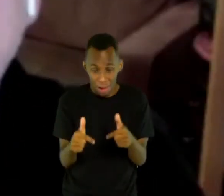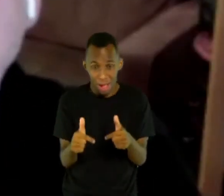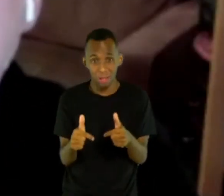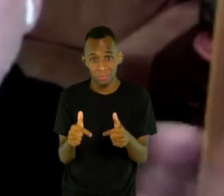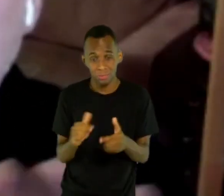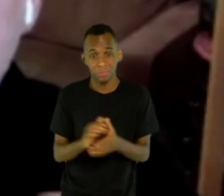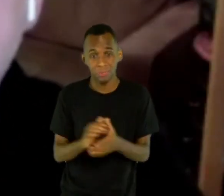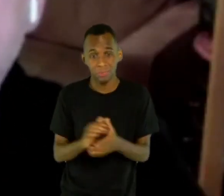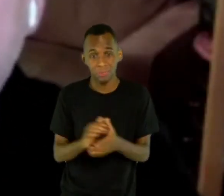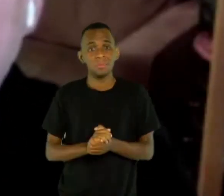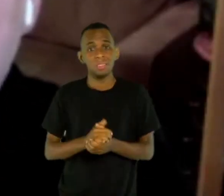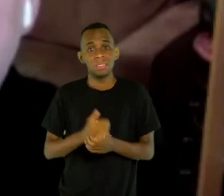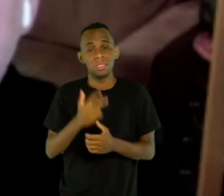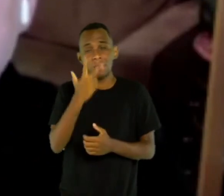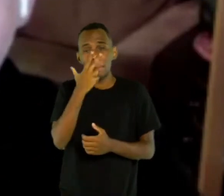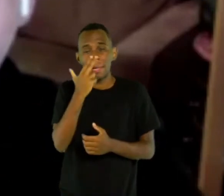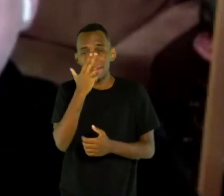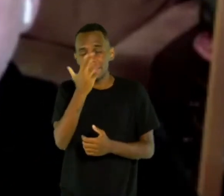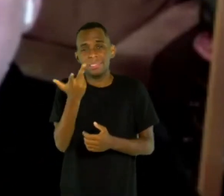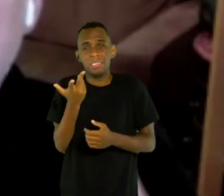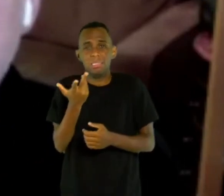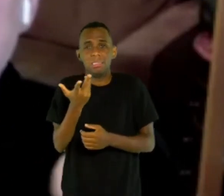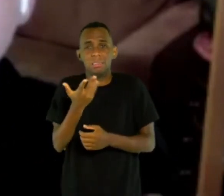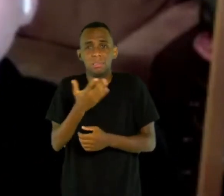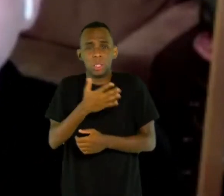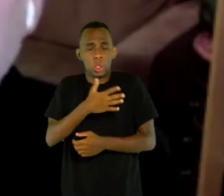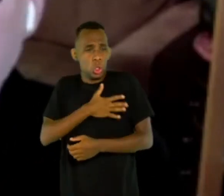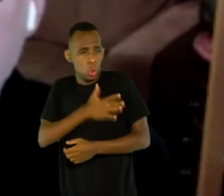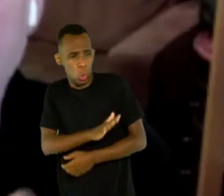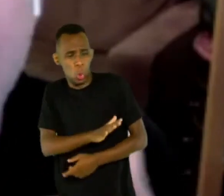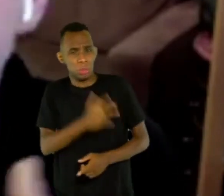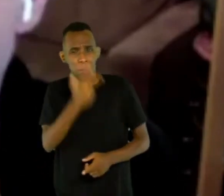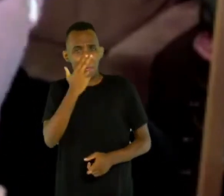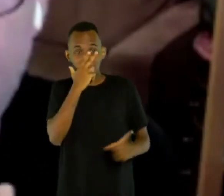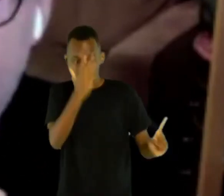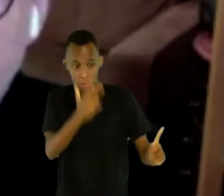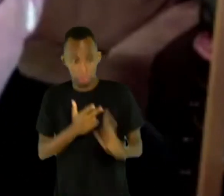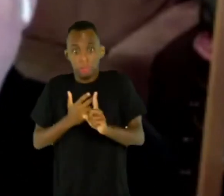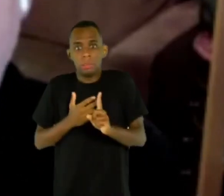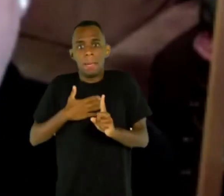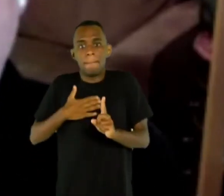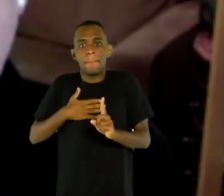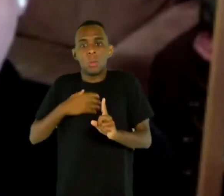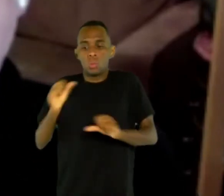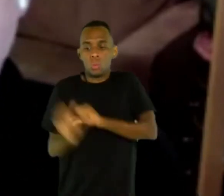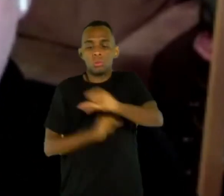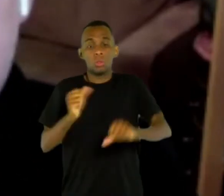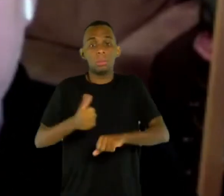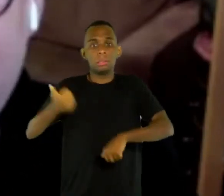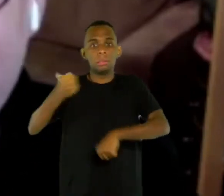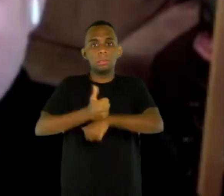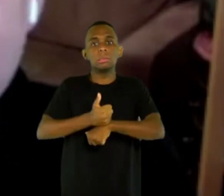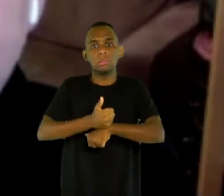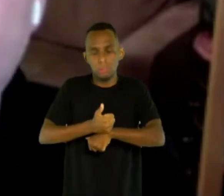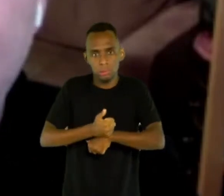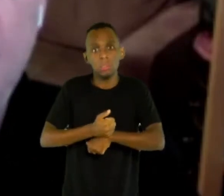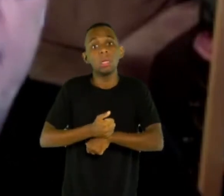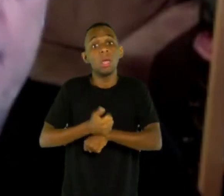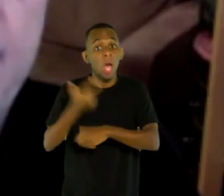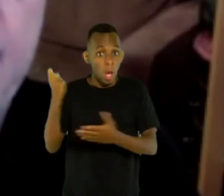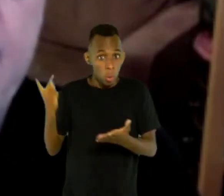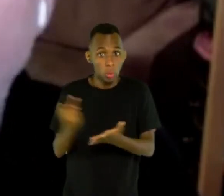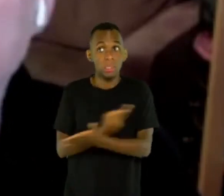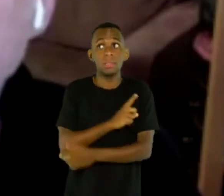essa rejeição do outro, como se ele estivesse invadindo o meu espaço, tomando o meu lugar, acontece na Europa com os imigrantes,